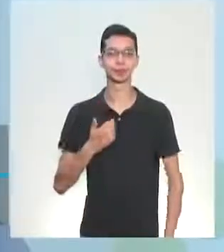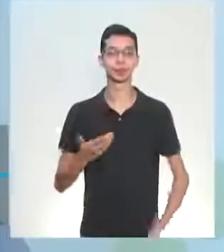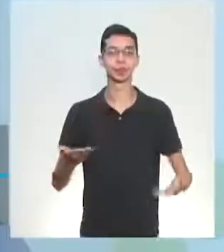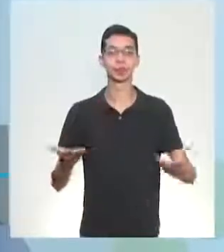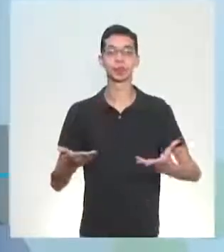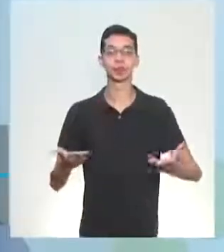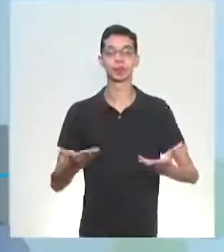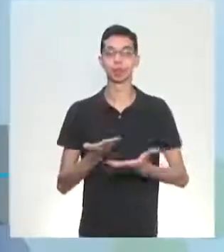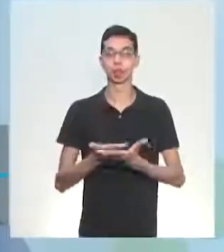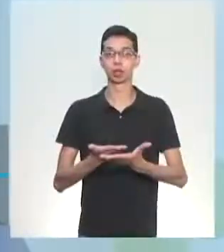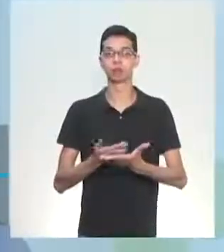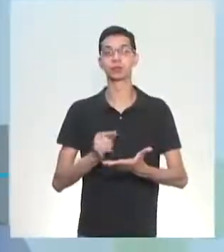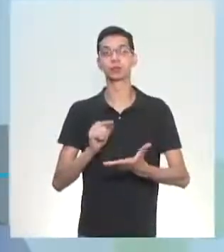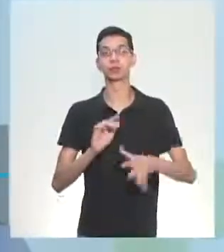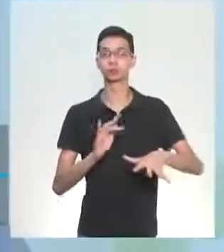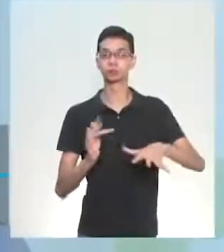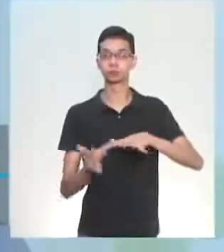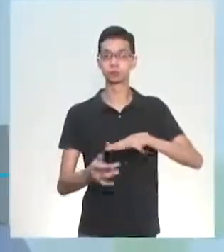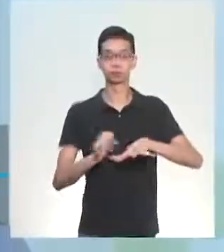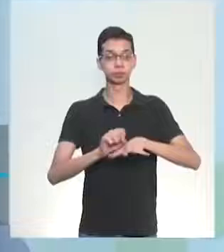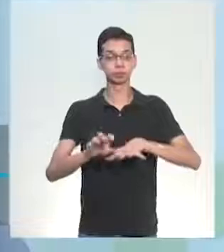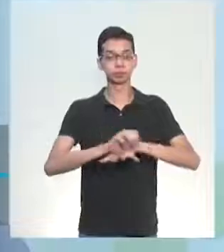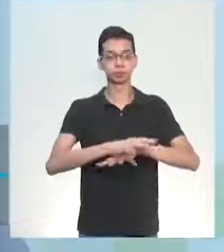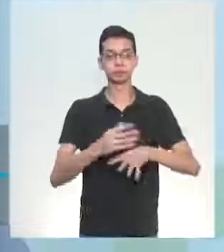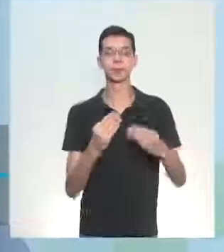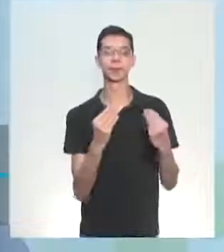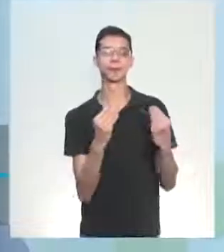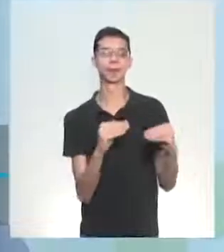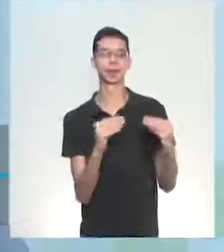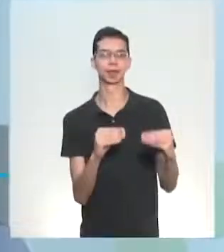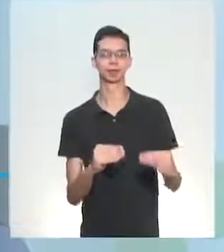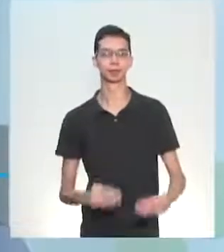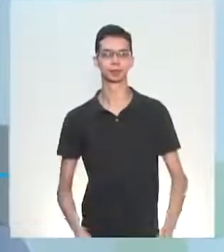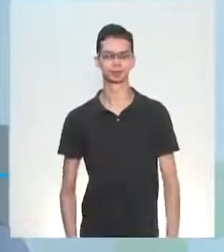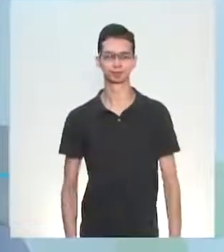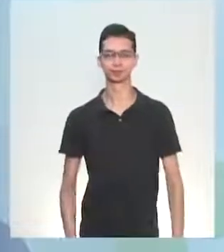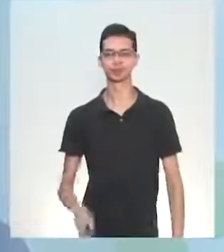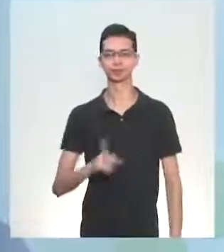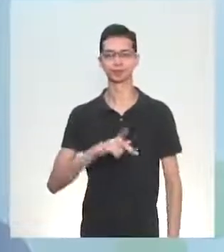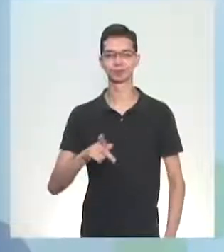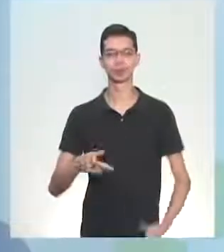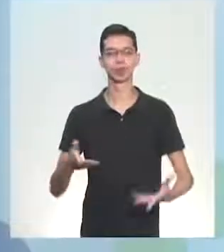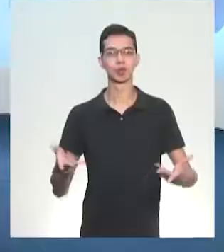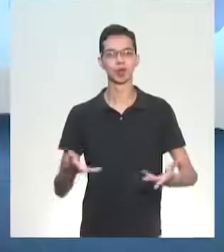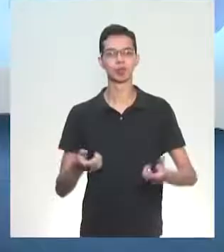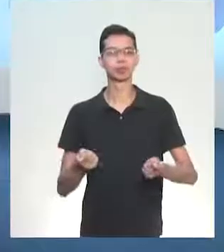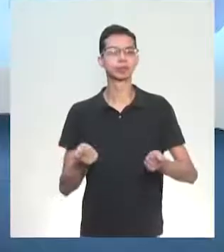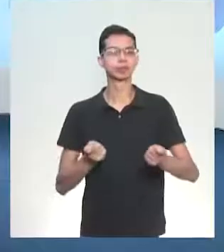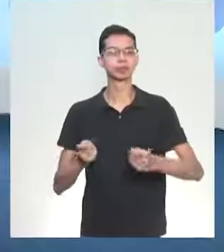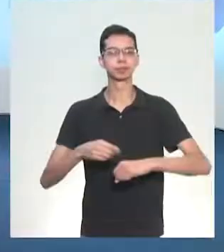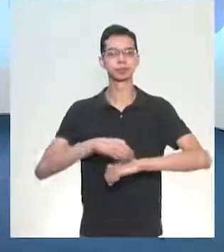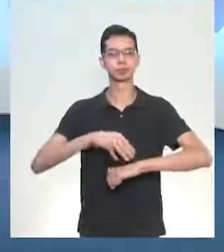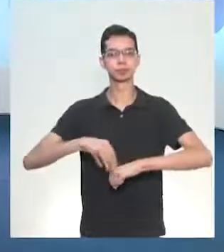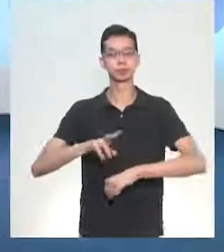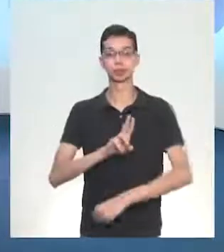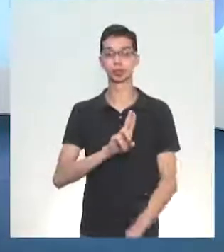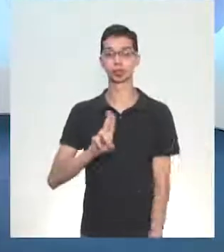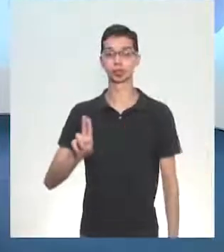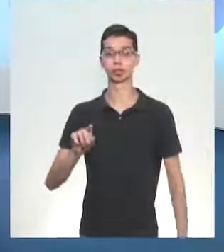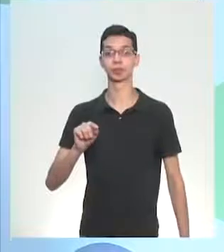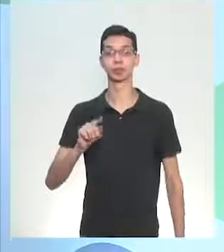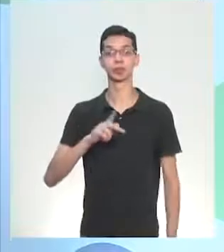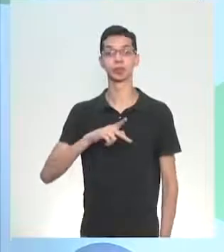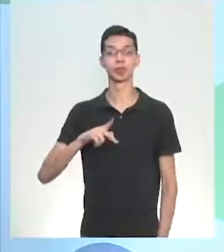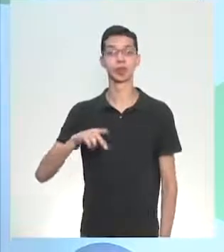é Caiu na Rede, Virou Meme. E o professor moderador hoje é o professor Mauro Faria. Tudo bem, Mauro? Tudo bem,